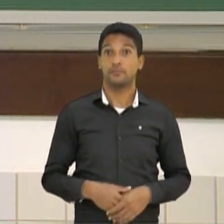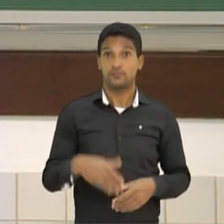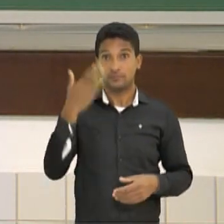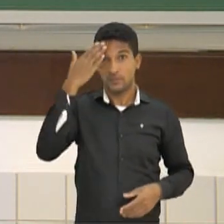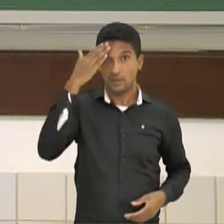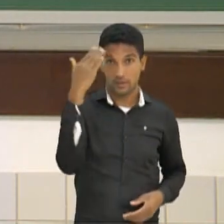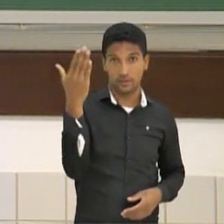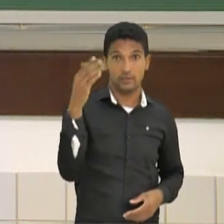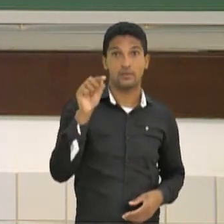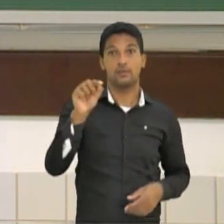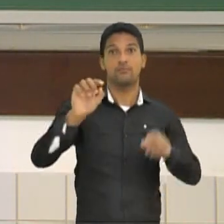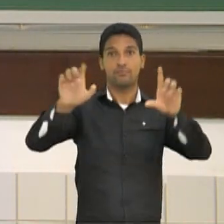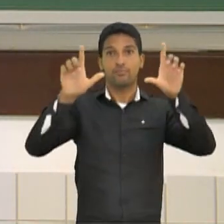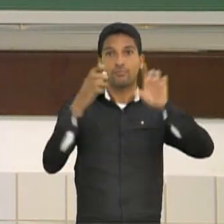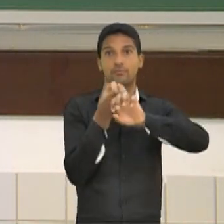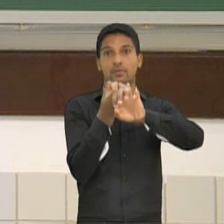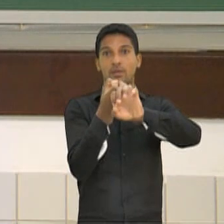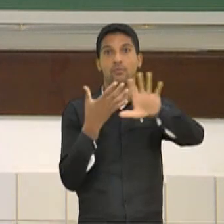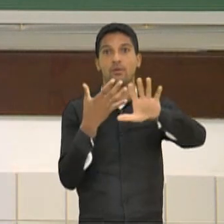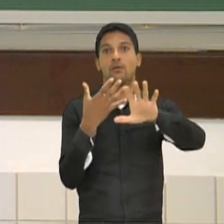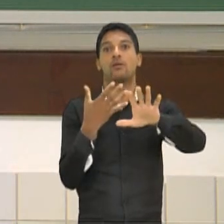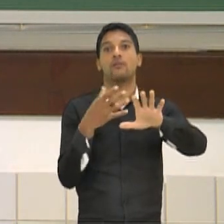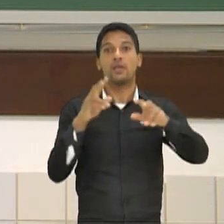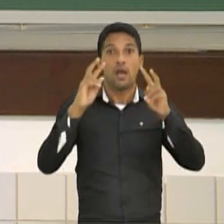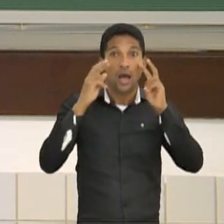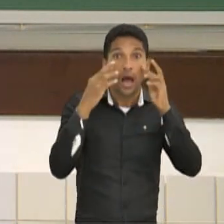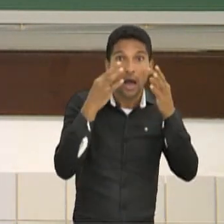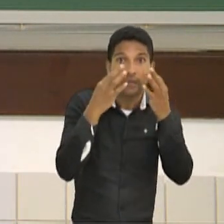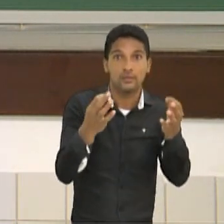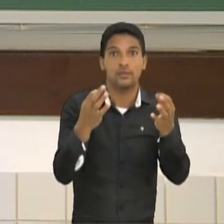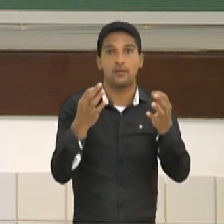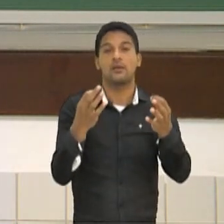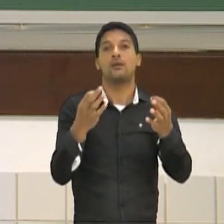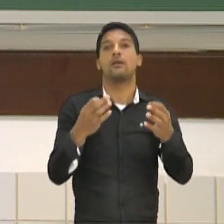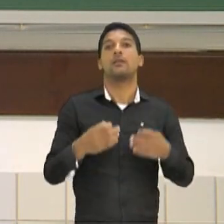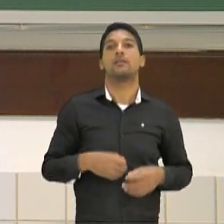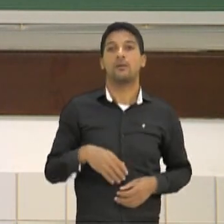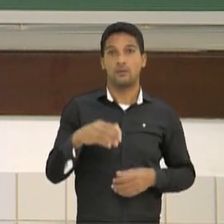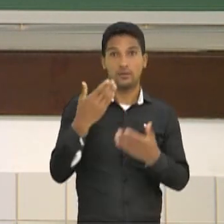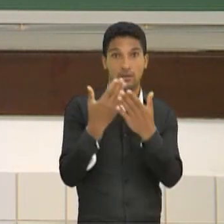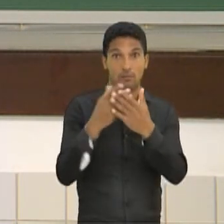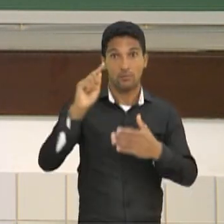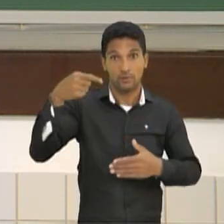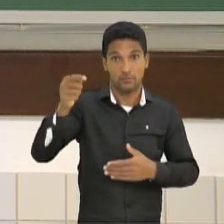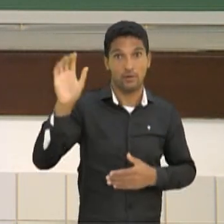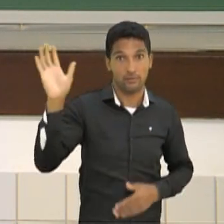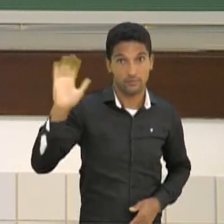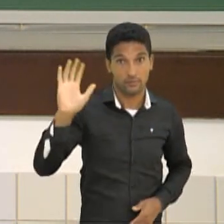Agradeço então a companhia de vocês, me despeço, espero encontrá-los bem na nossa próxima aula. Até lá!